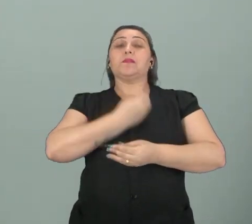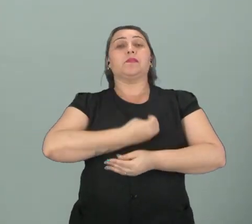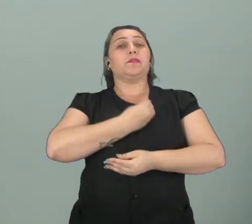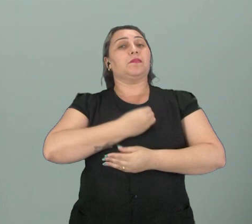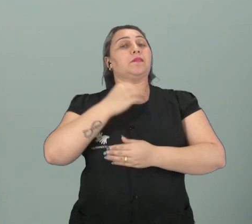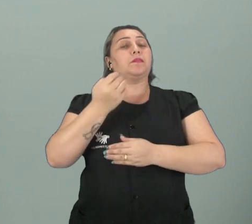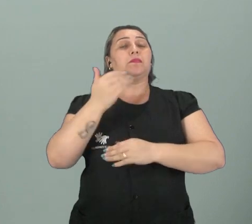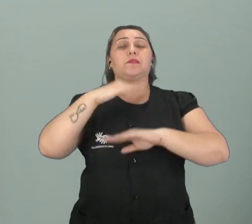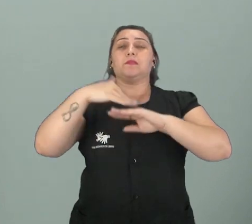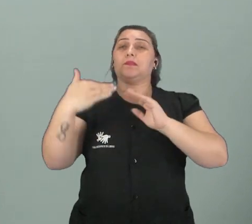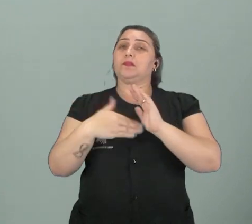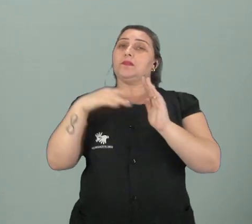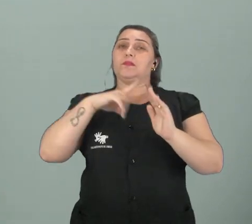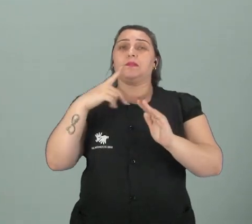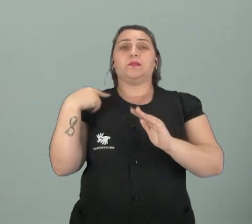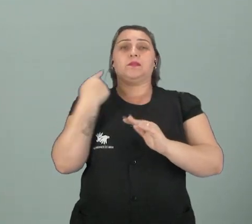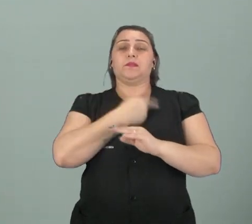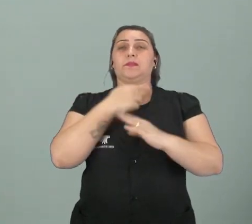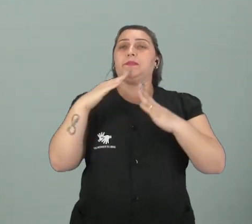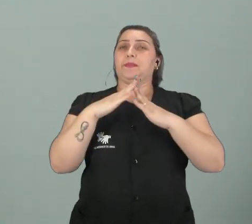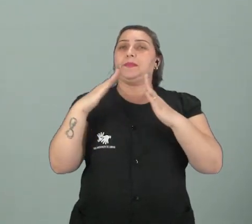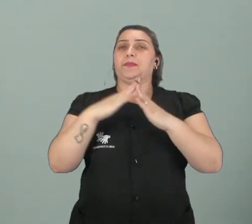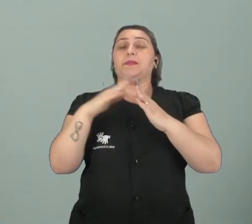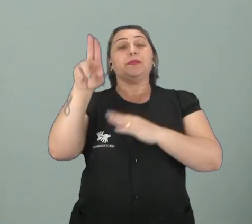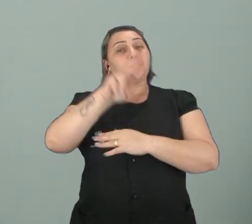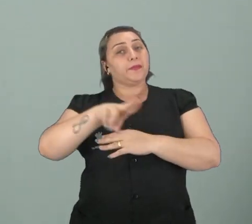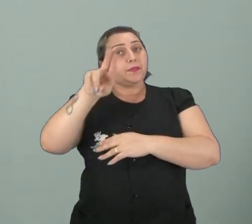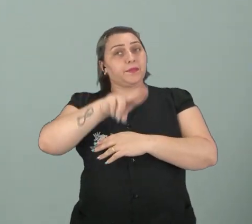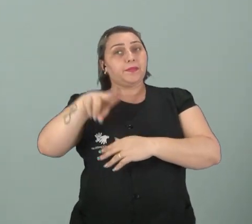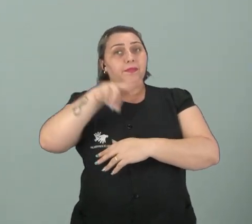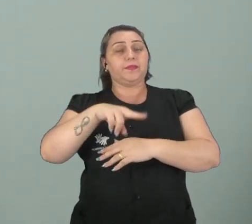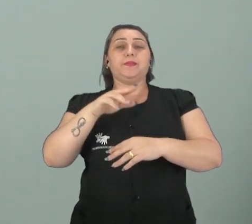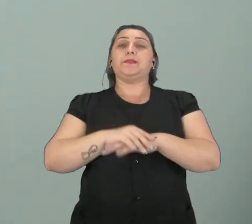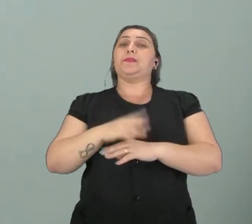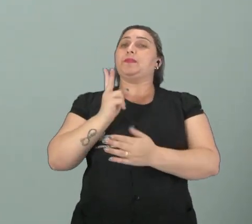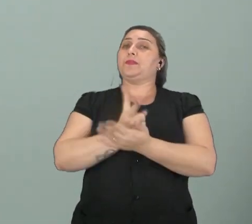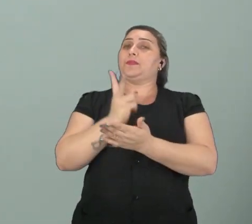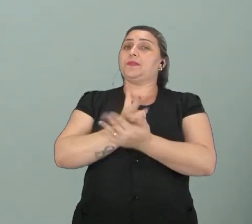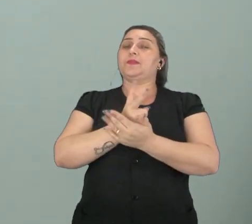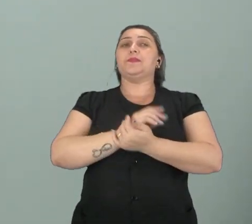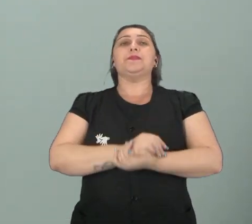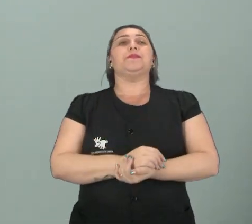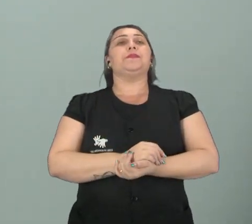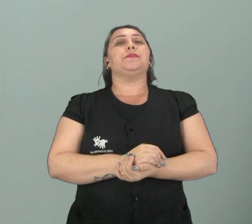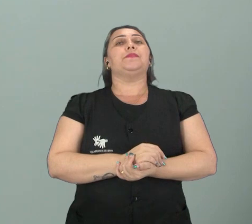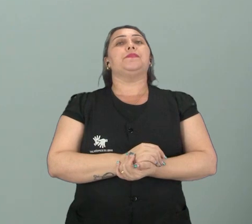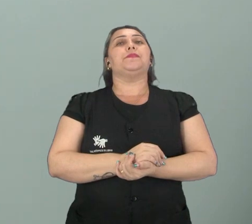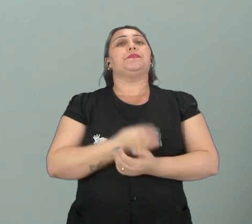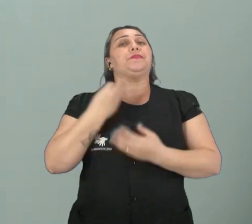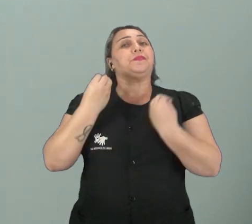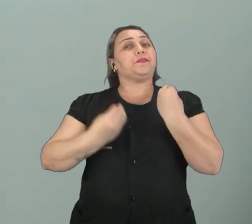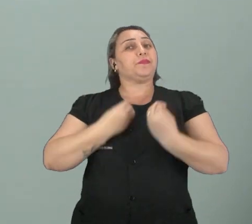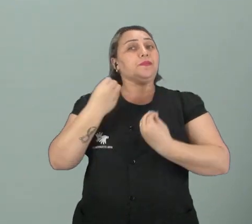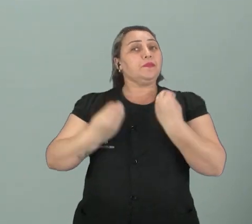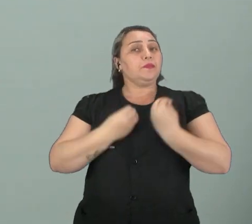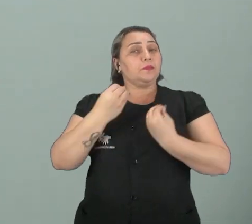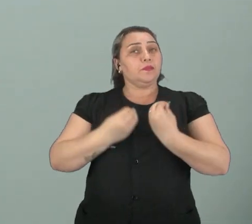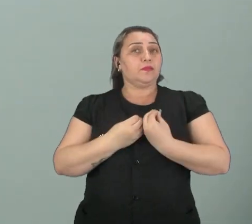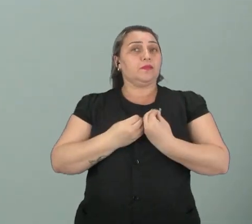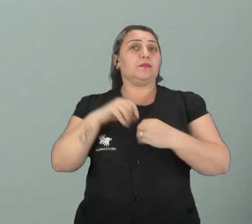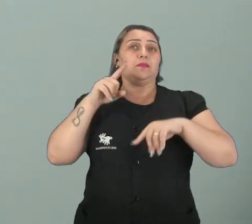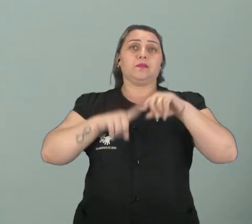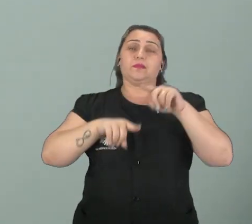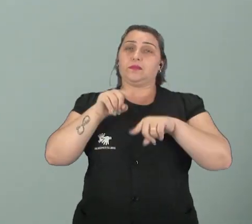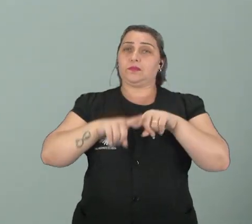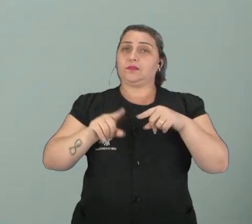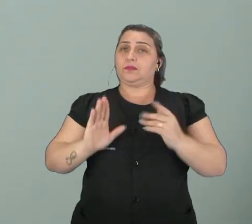tudo que a gente tem na nossa casa, quase tudo que a gente utiliza a todo momento. E aí, afinal, como é que se comportam os